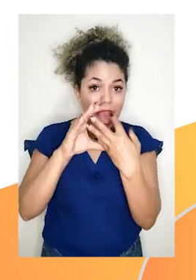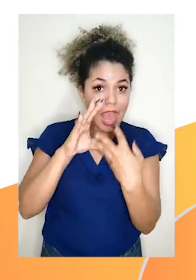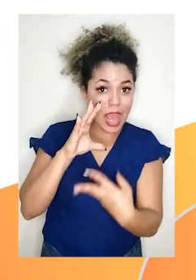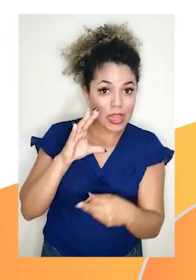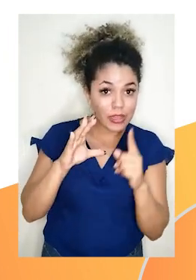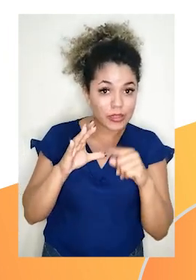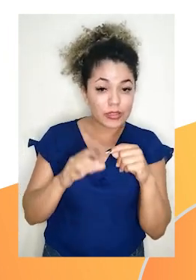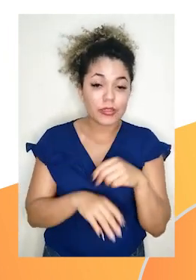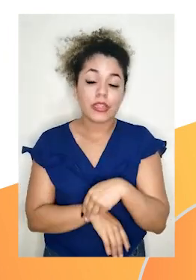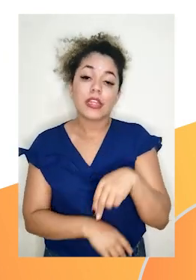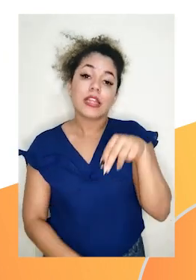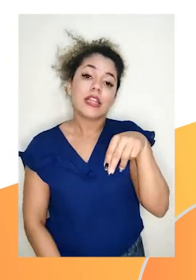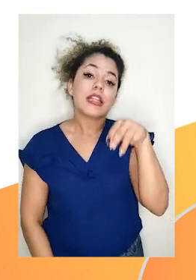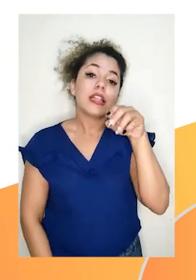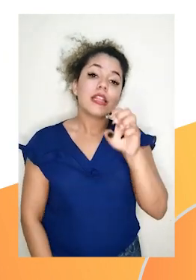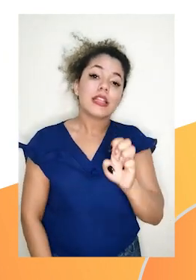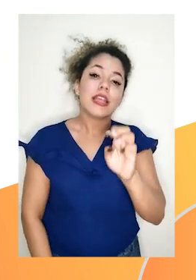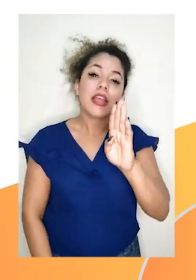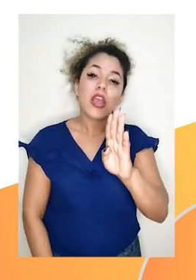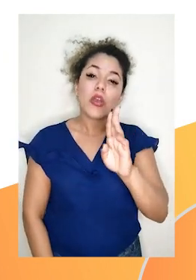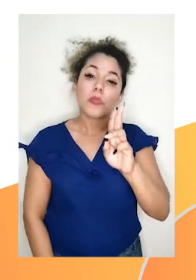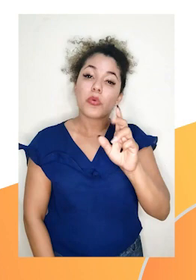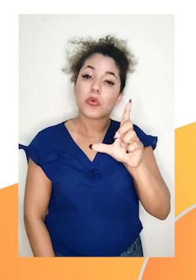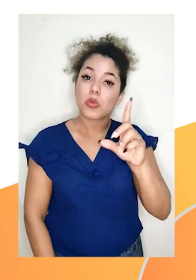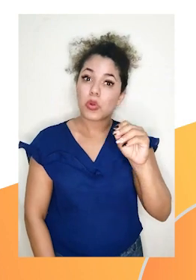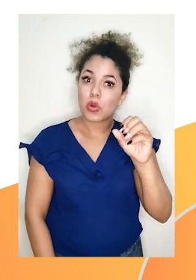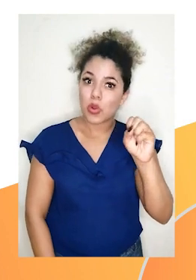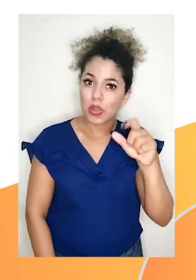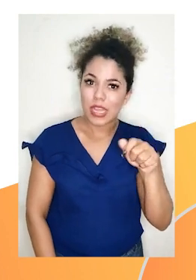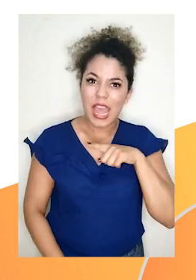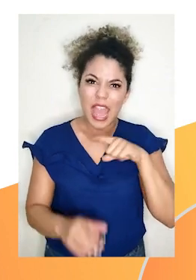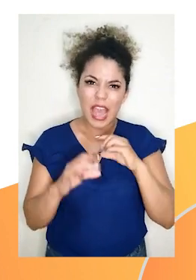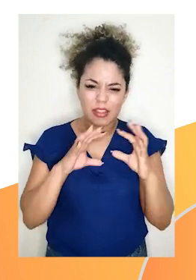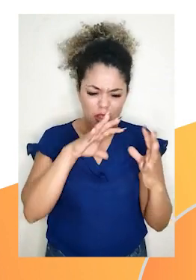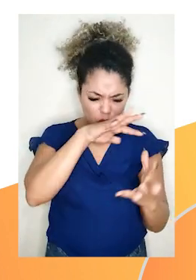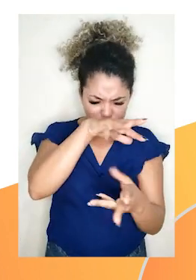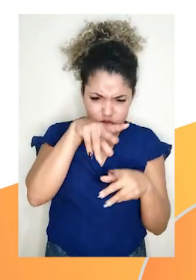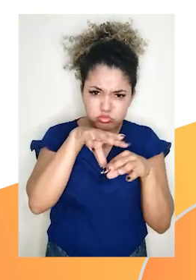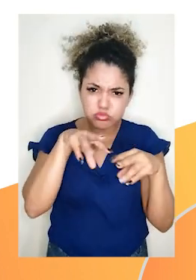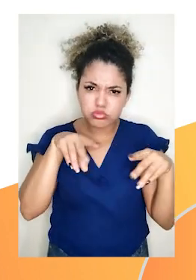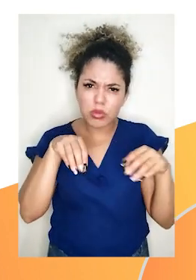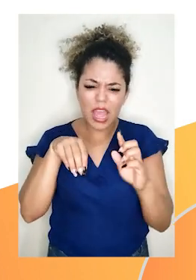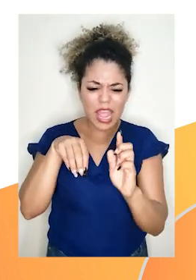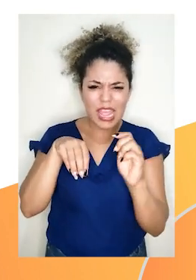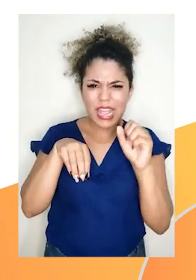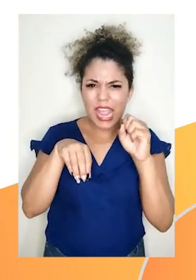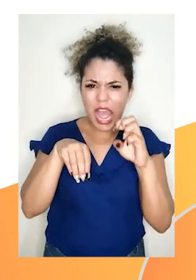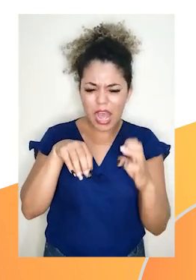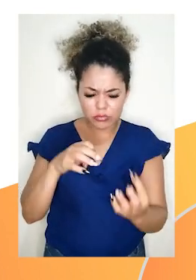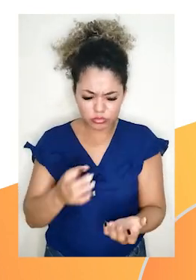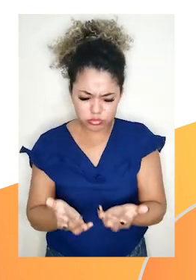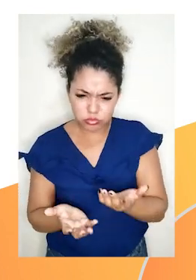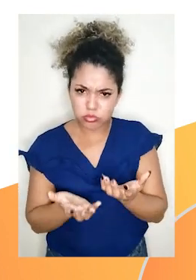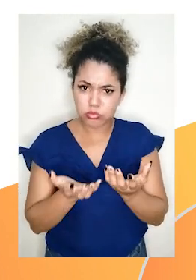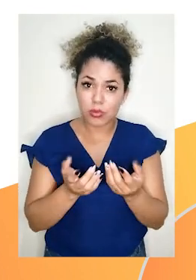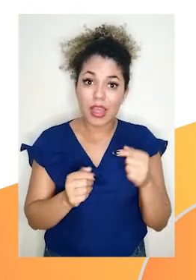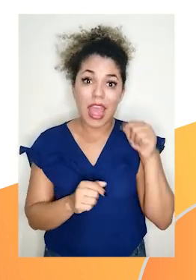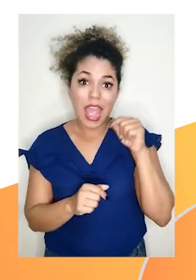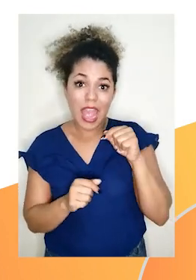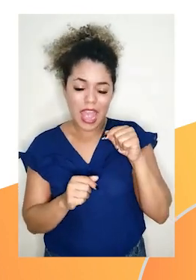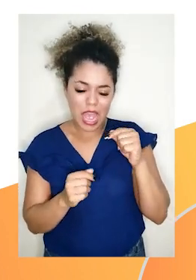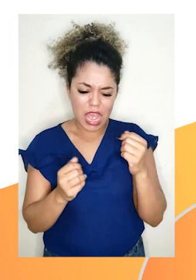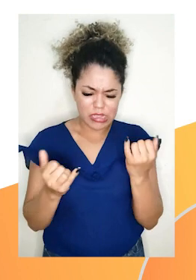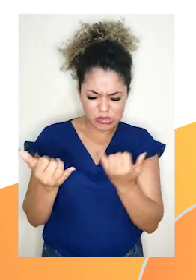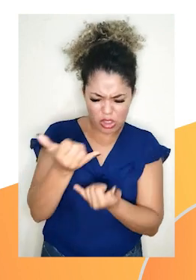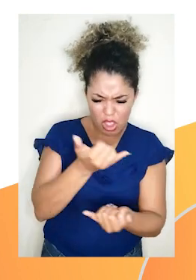de nebulosas. As nebulosas são nuvens de gás e poeira que estão em intensa gravitação. Esses elementos